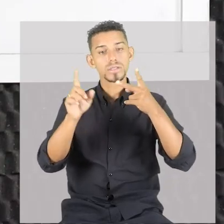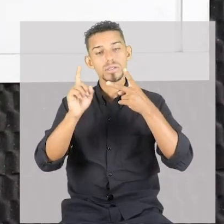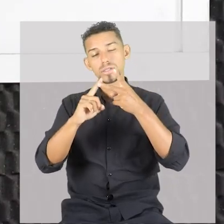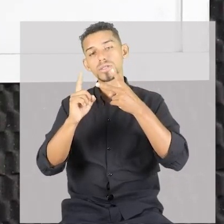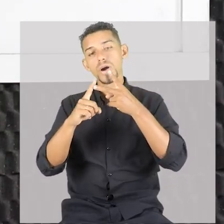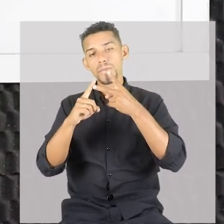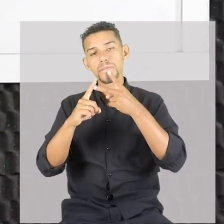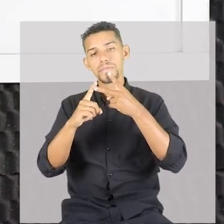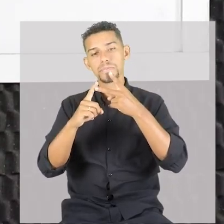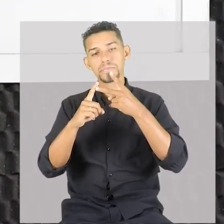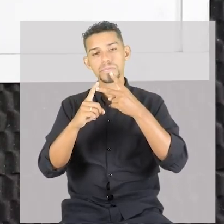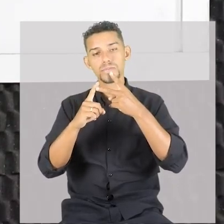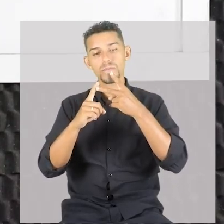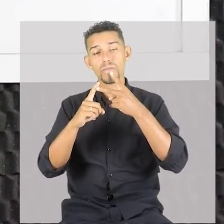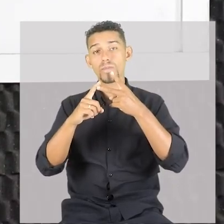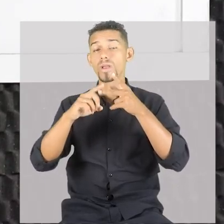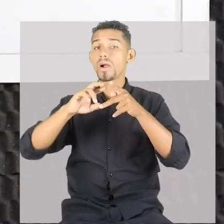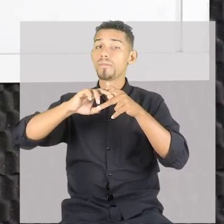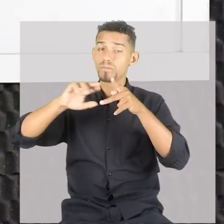existem algas que são